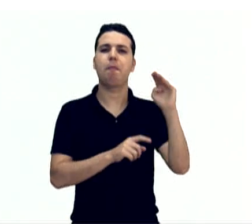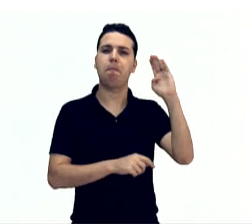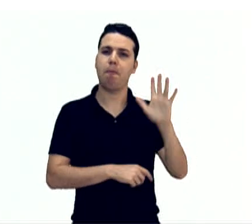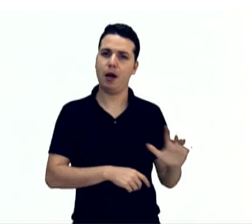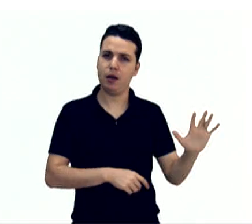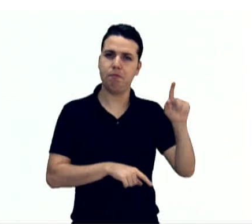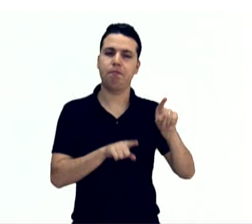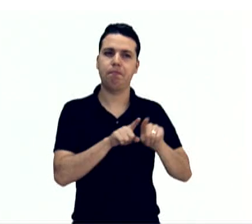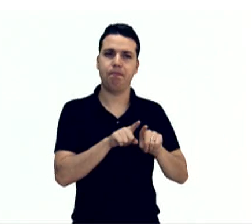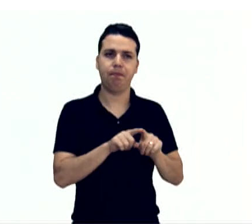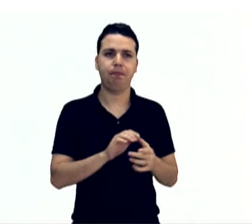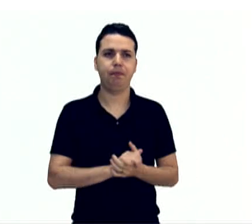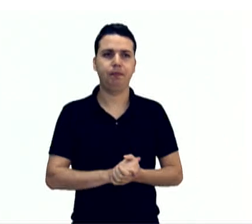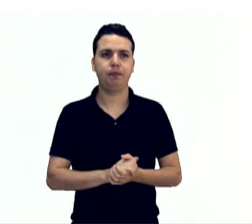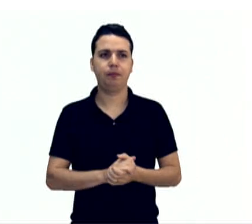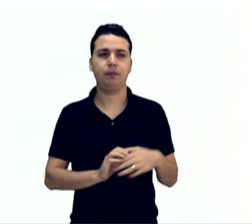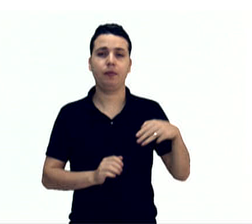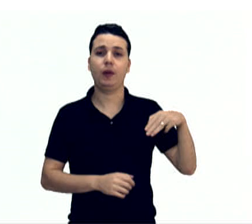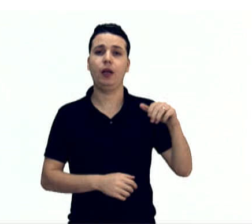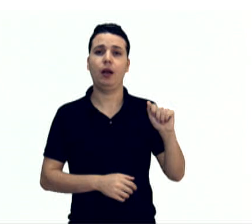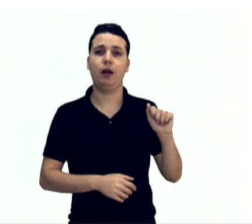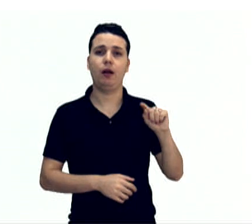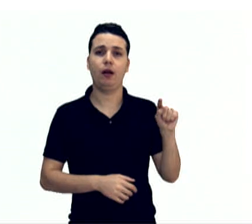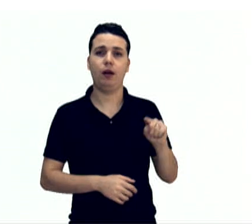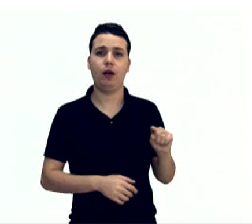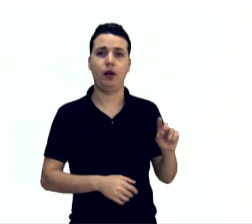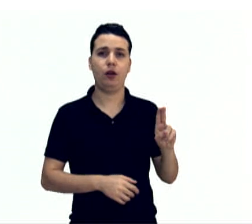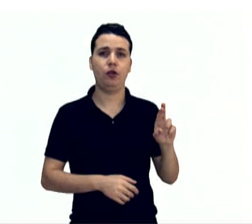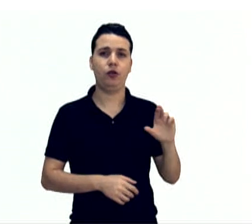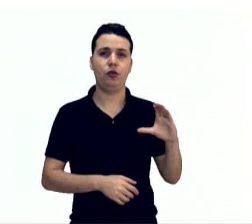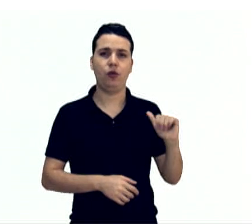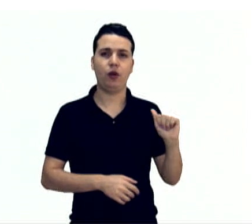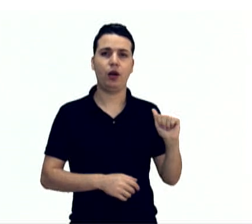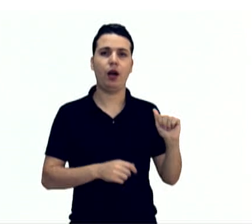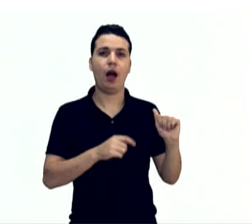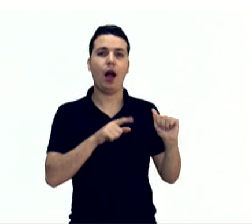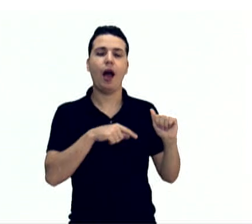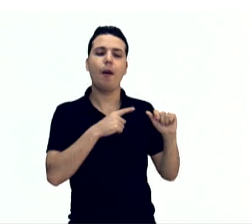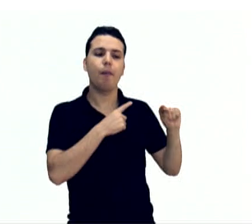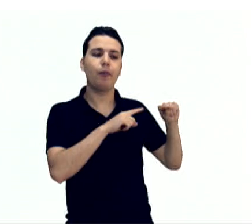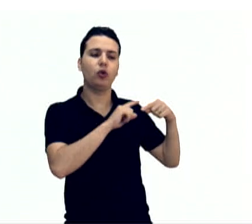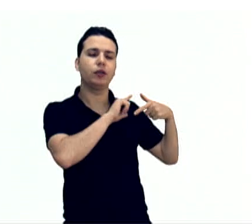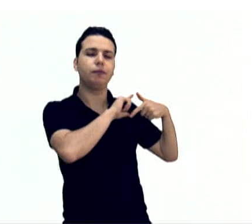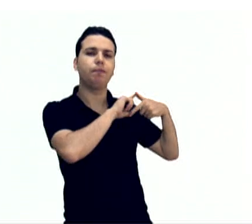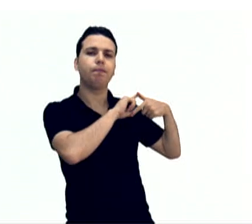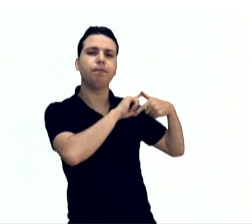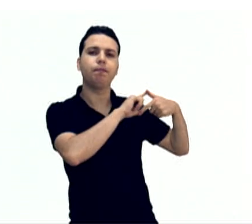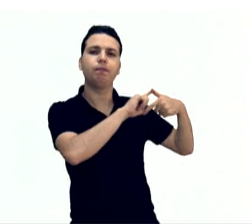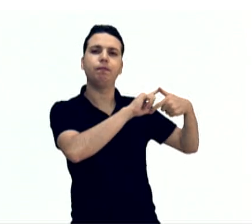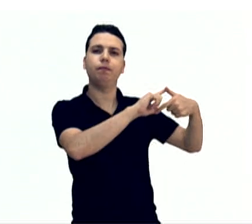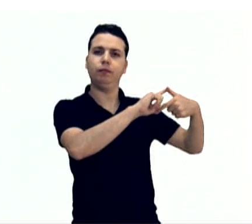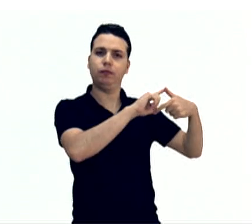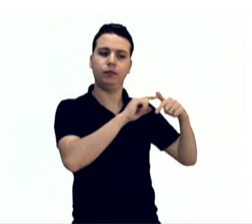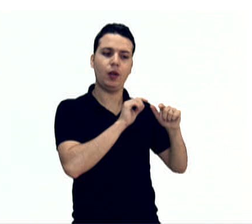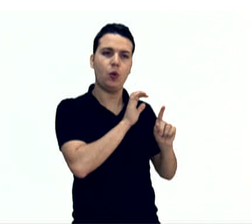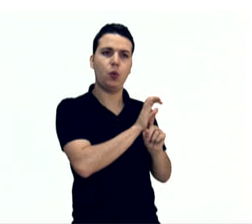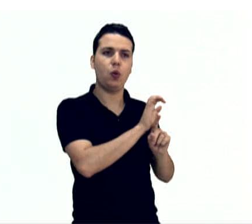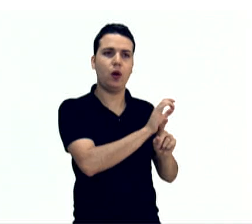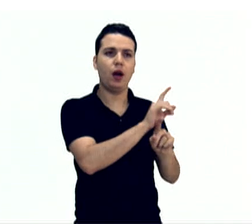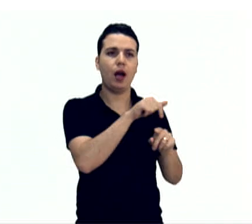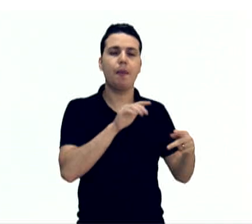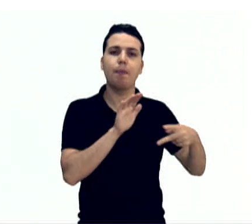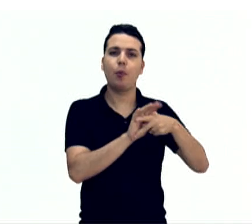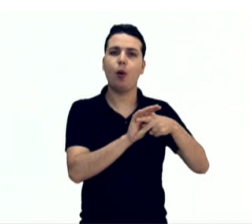mazurca, segundo recebeu influência da música erudita, clássica, é uma das danças nacionais polacas,